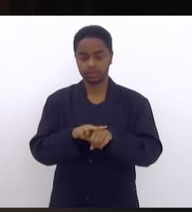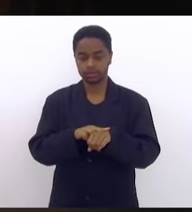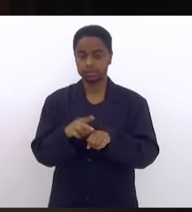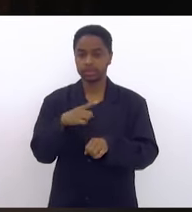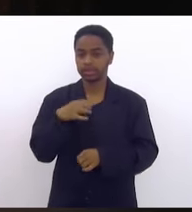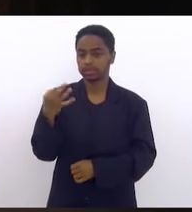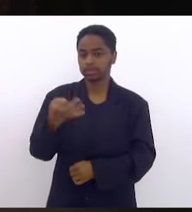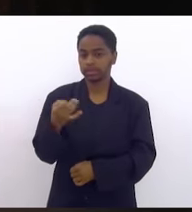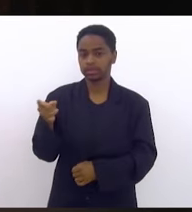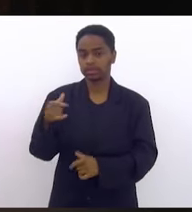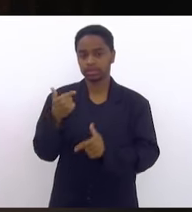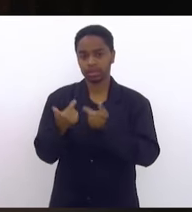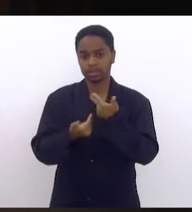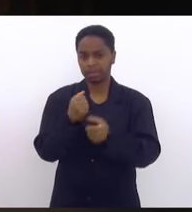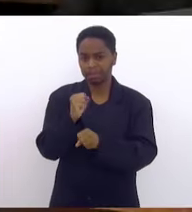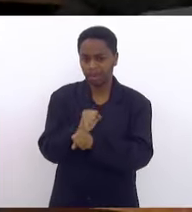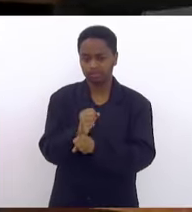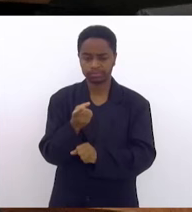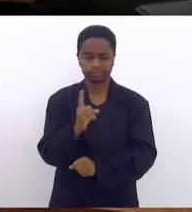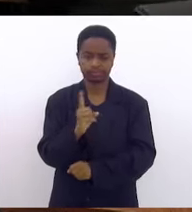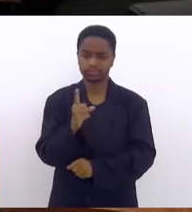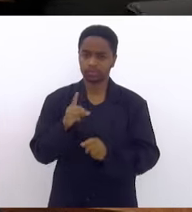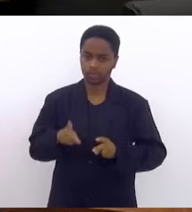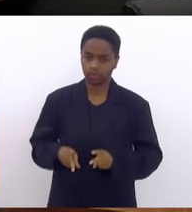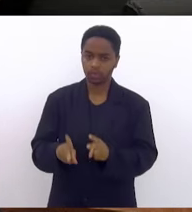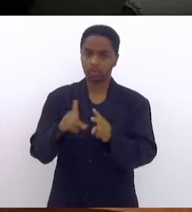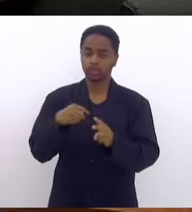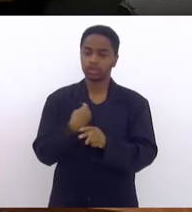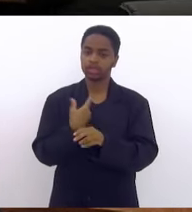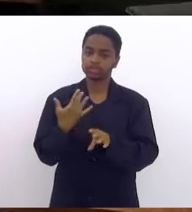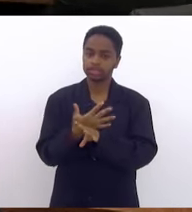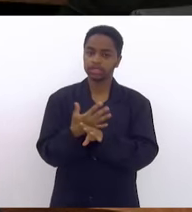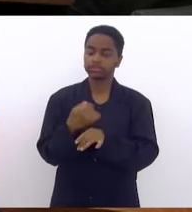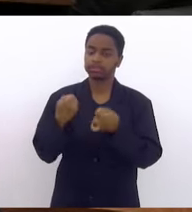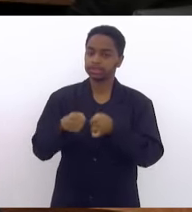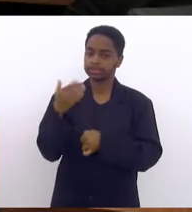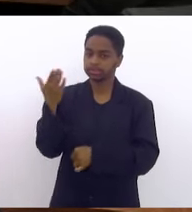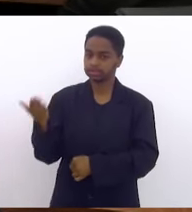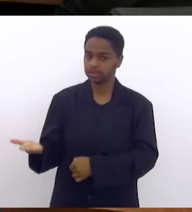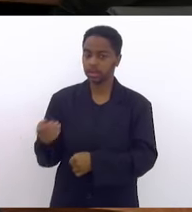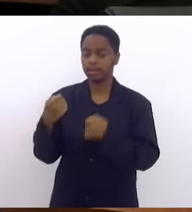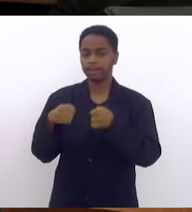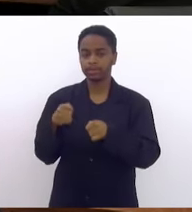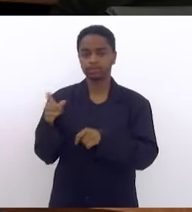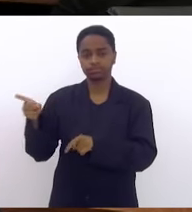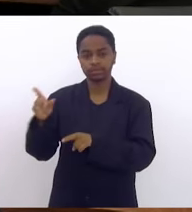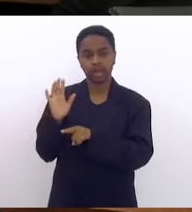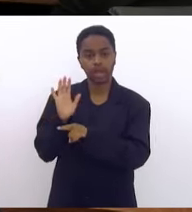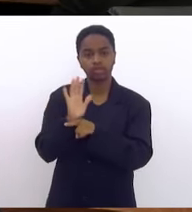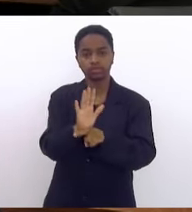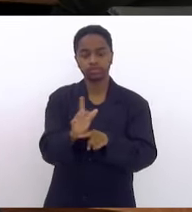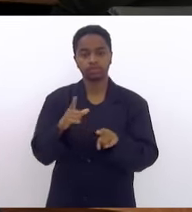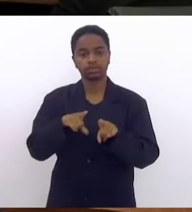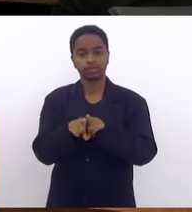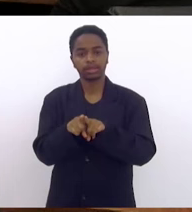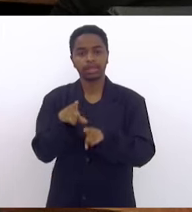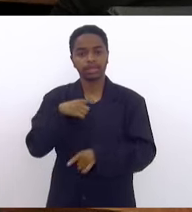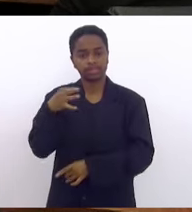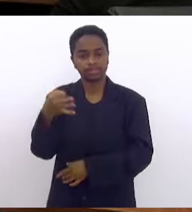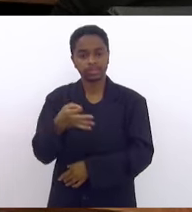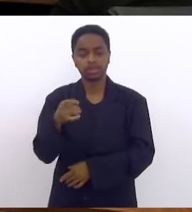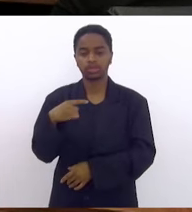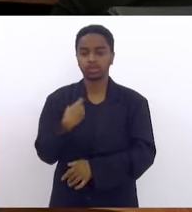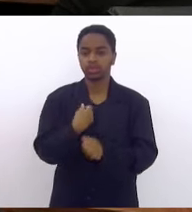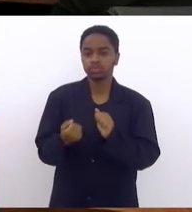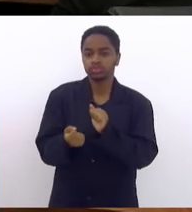trabalho não vai parar por aí, Luiz. A nossa cidade precisa de você, precisa da sua ajuda, e eu tenho certeza que estaremos juntos